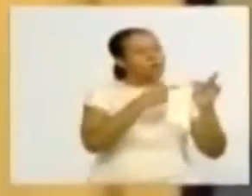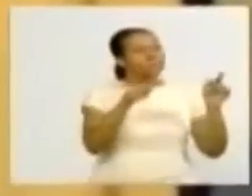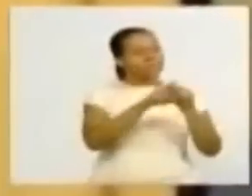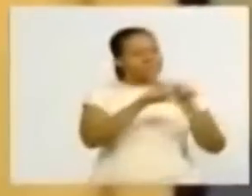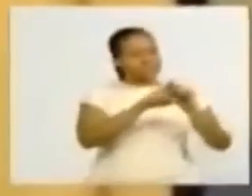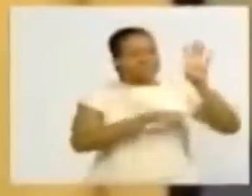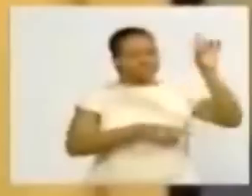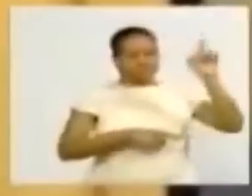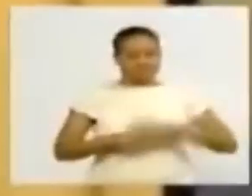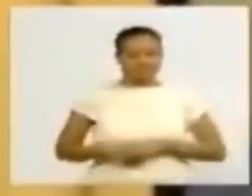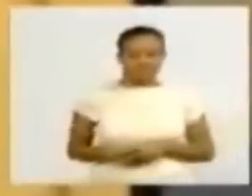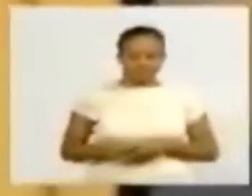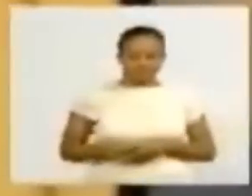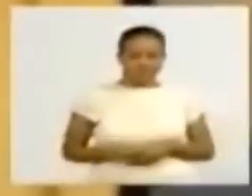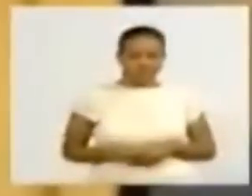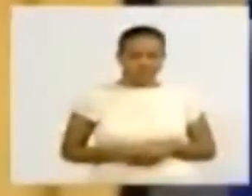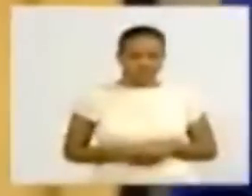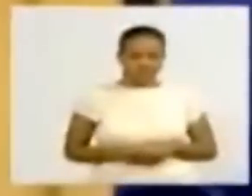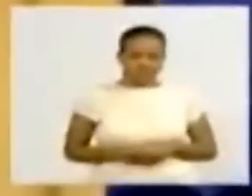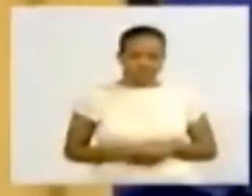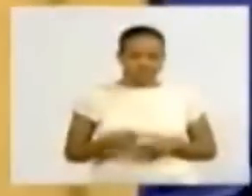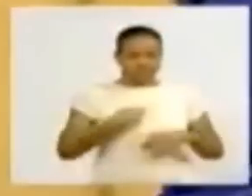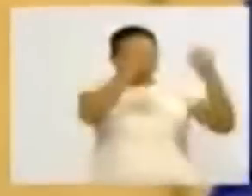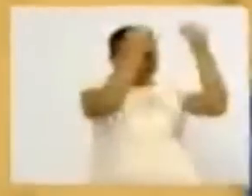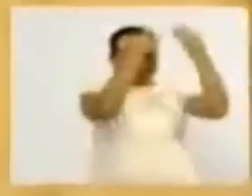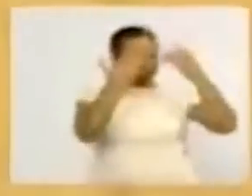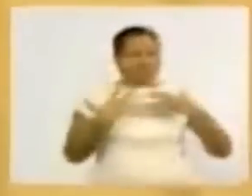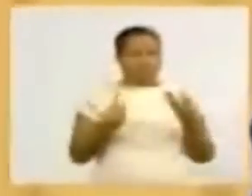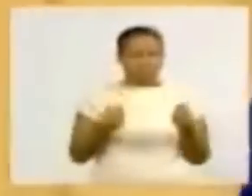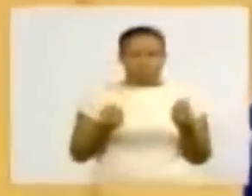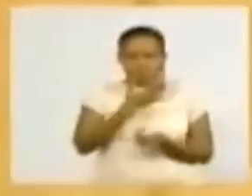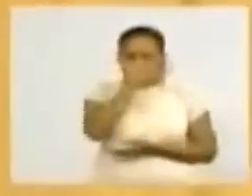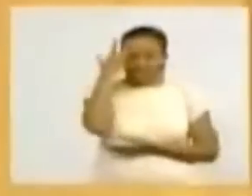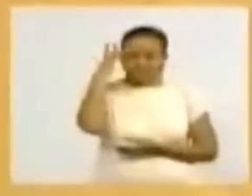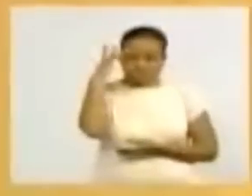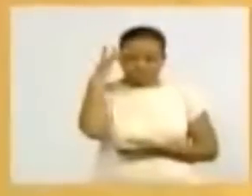E tive a graça de ter inúmeros representantes dele